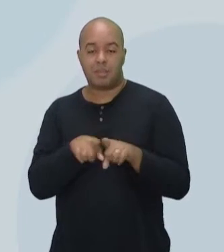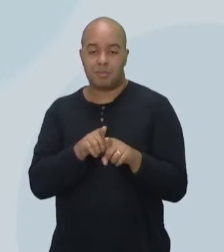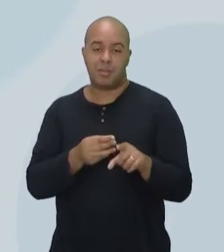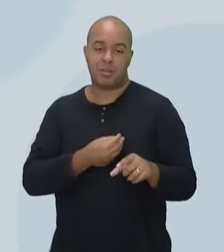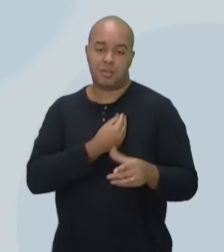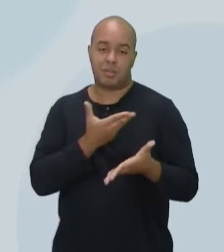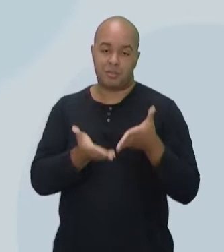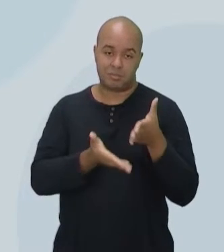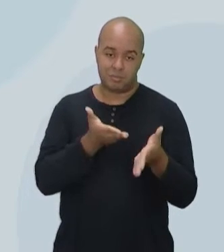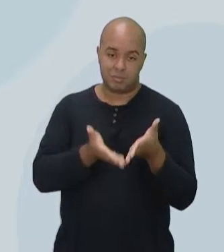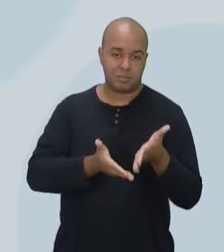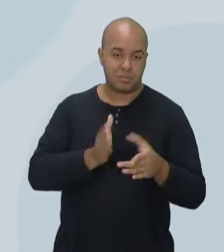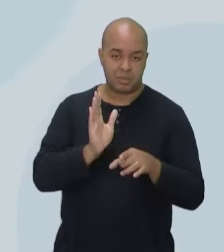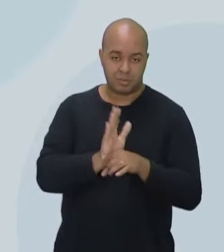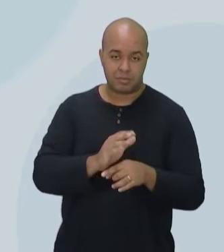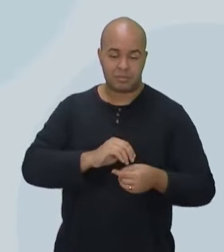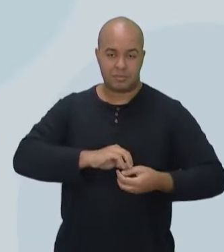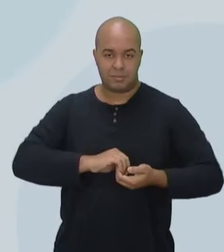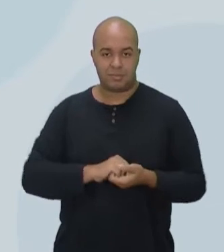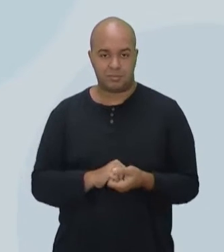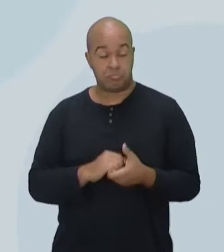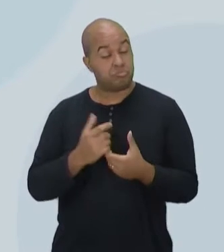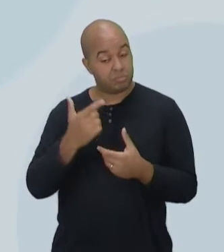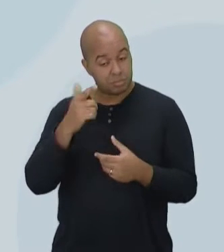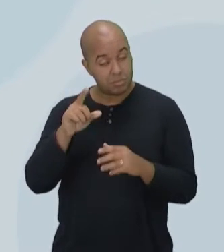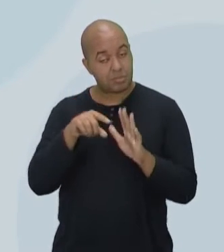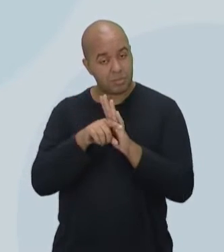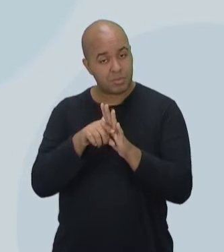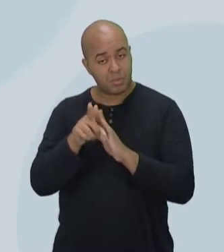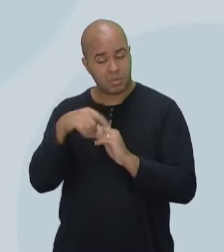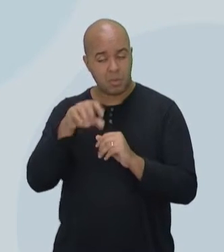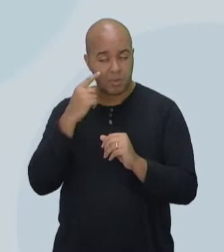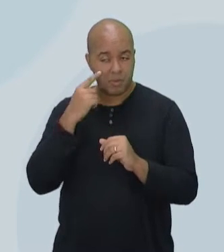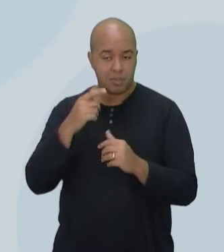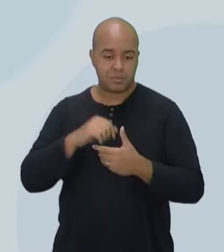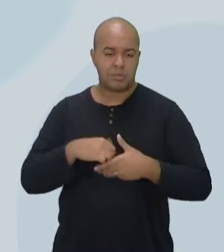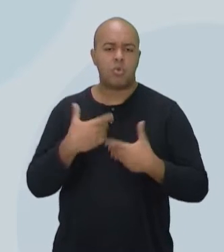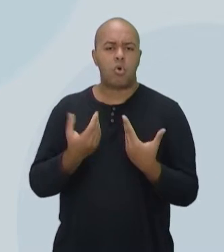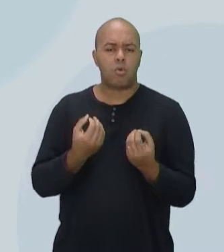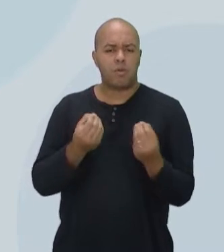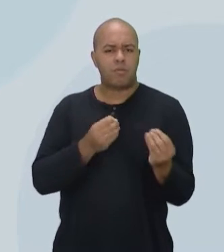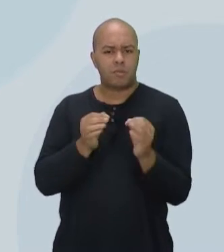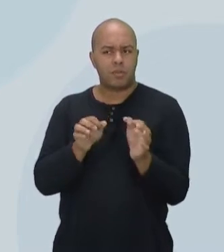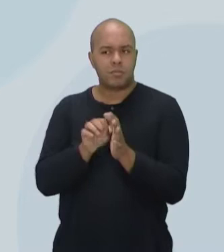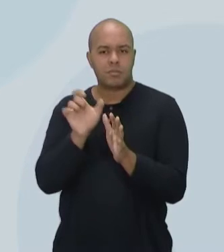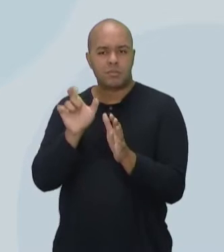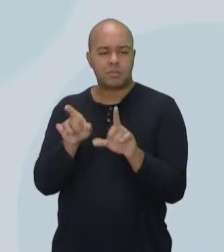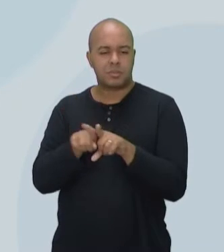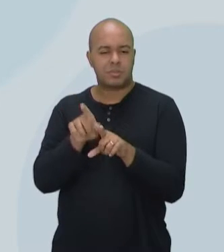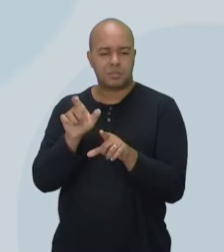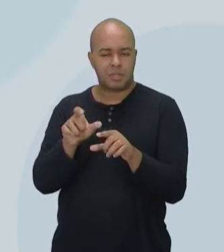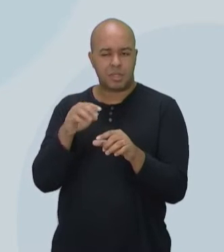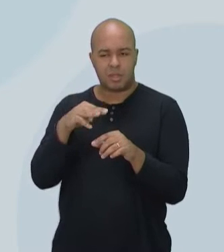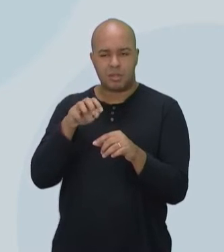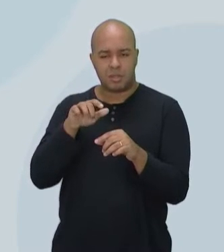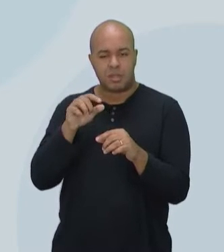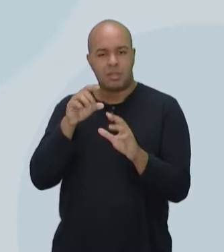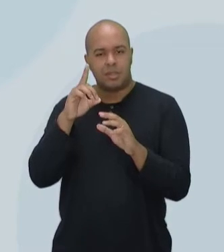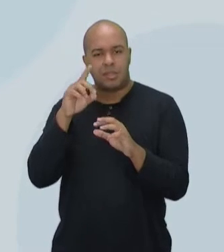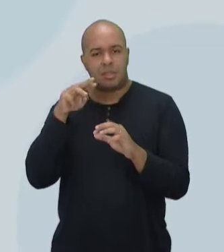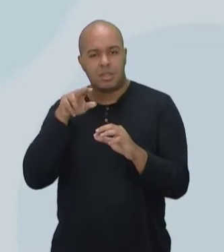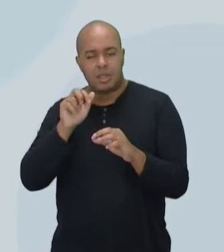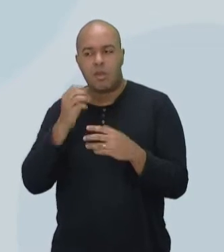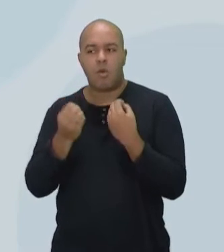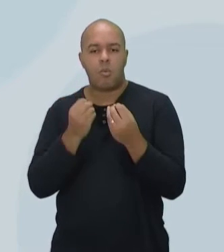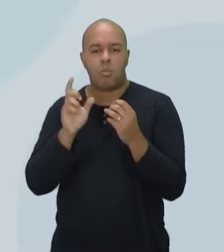na manutenção da vida. Mais uma pesquisa que nós vamos ver aí. Como que é formado, por exemplo, a molécula de DNA?